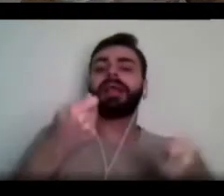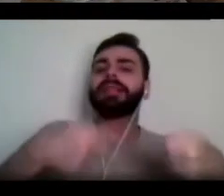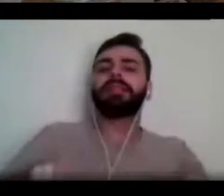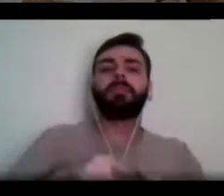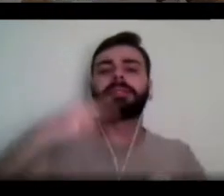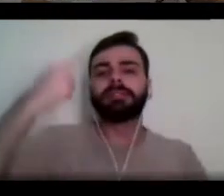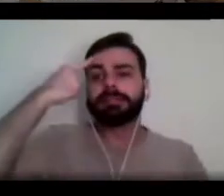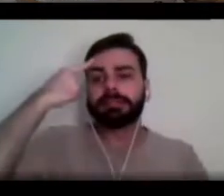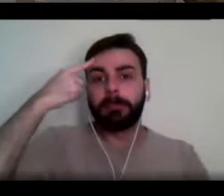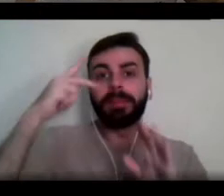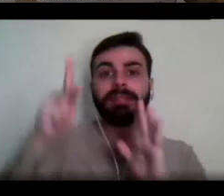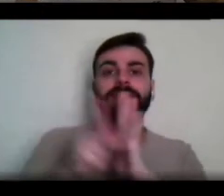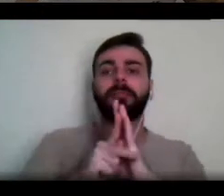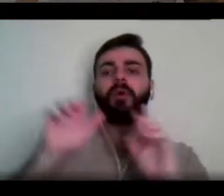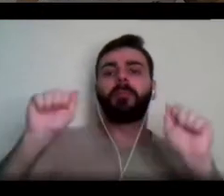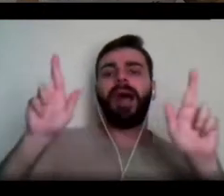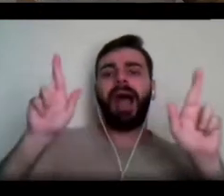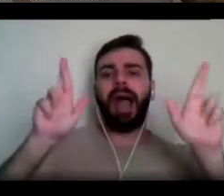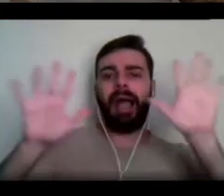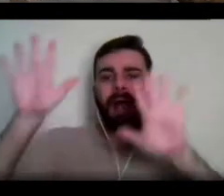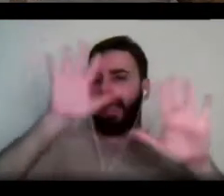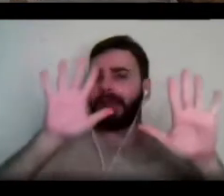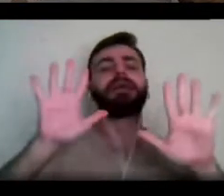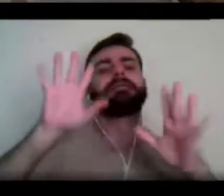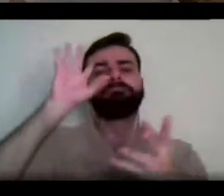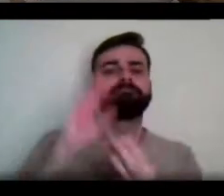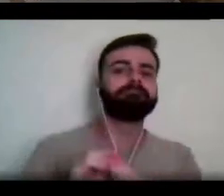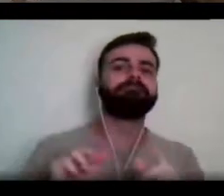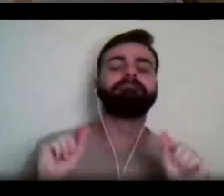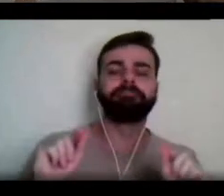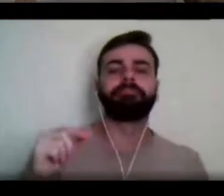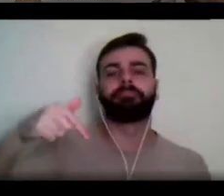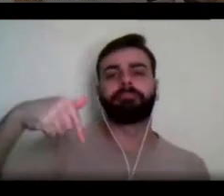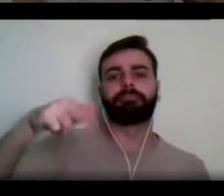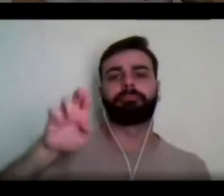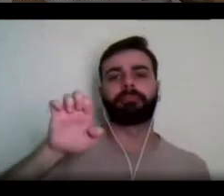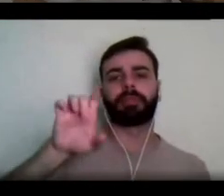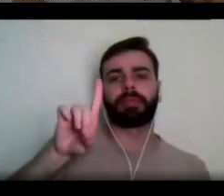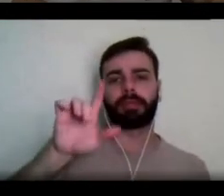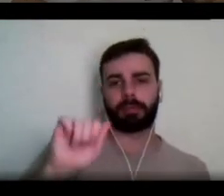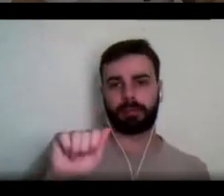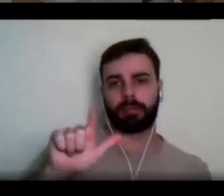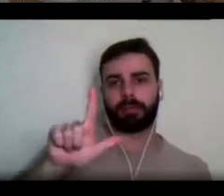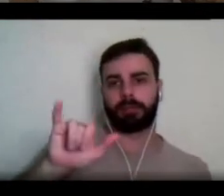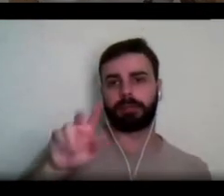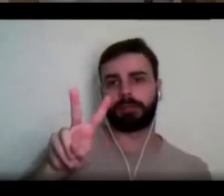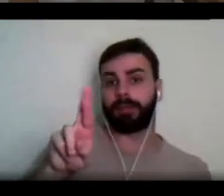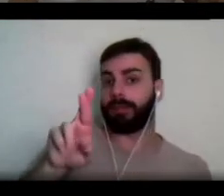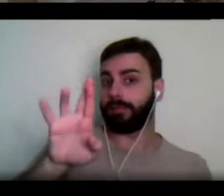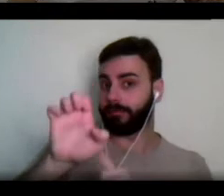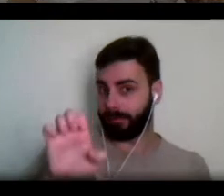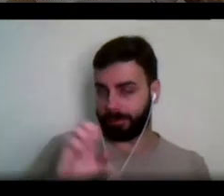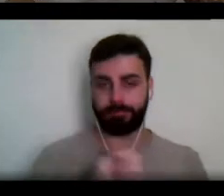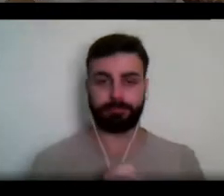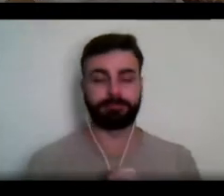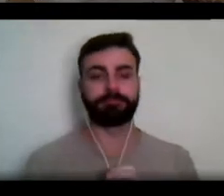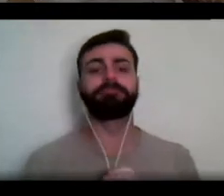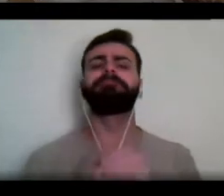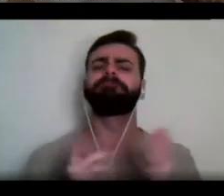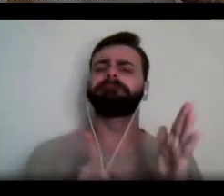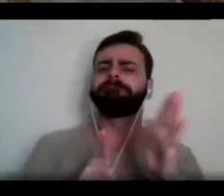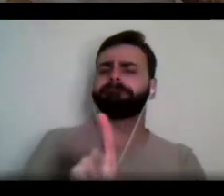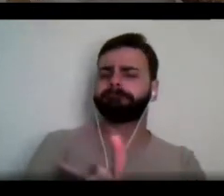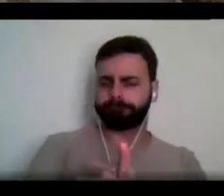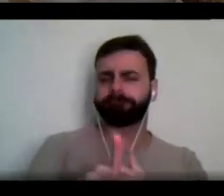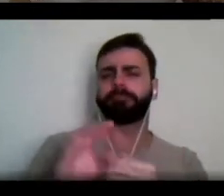O que isso quer dizer, então? A gente vai usar as equações de queda livre. Então, na letra A, ele pergunta: a altura